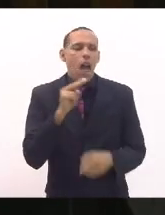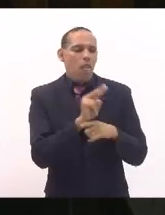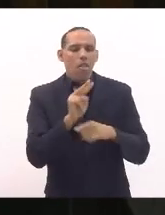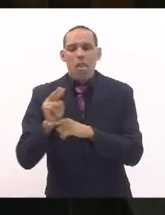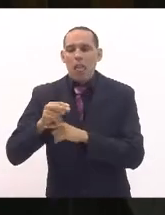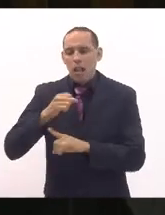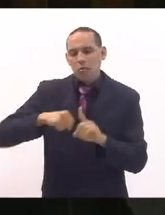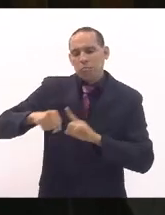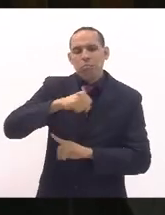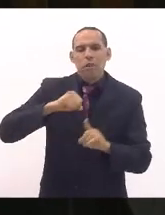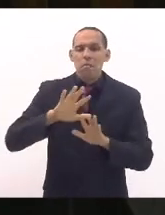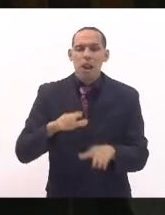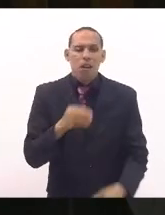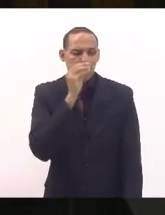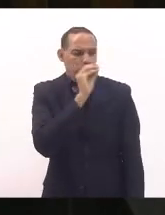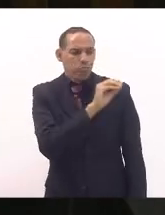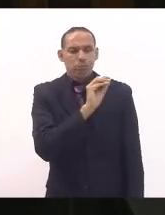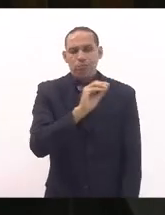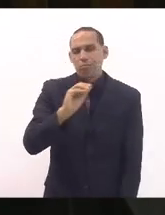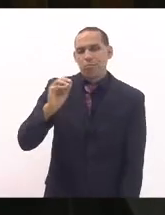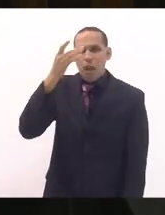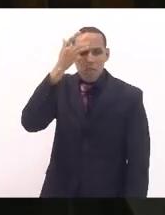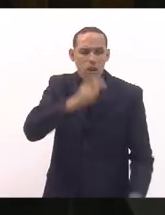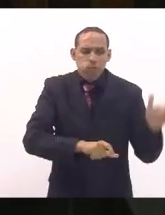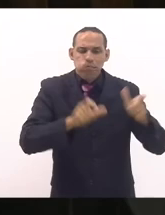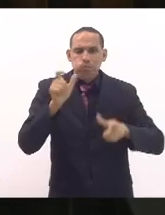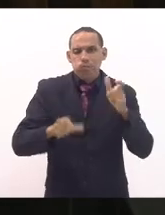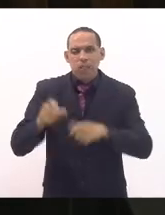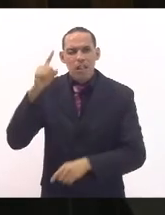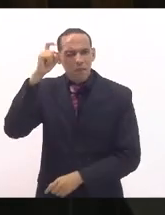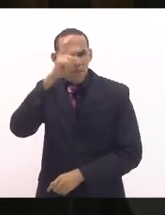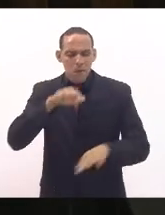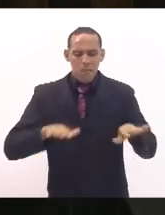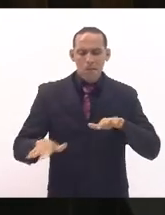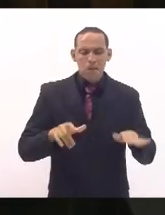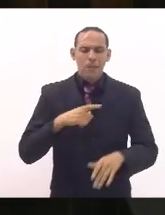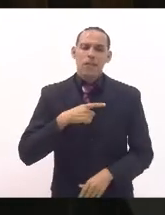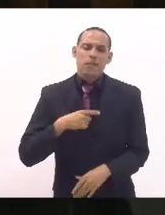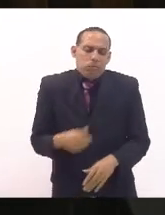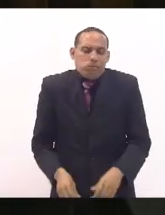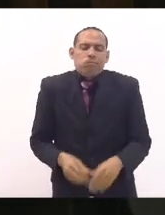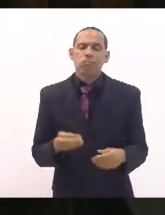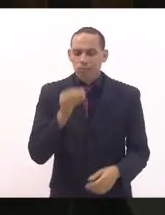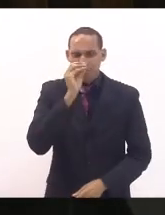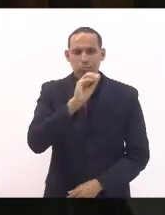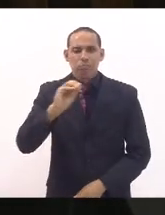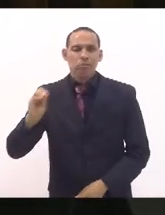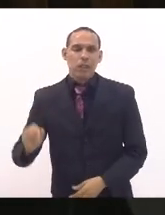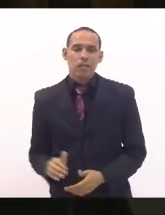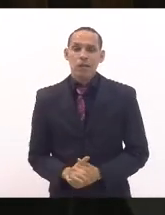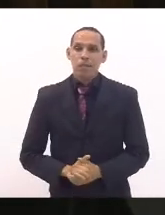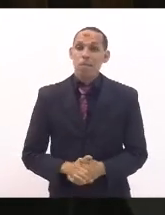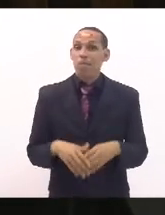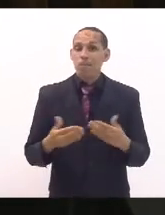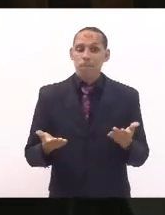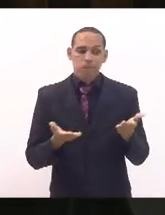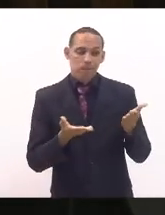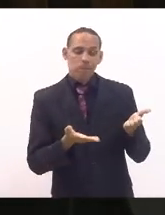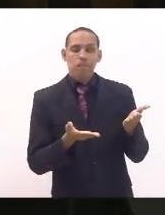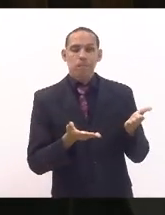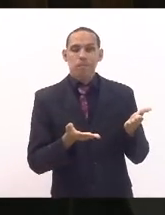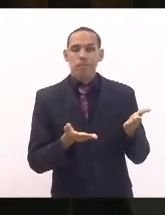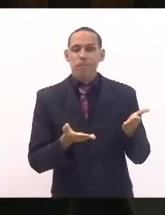sociedade, mas ignoram aqueles que têm dificuldade de locomoção. E ali, através de